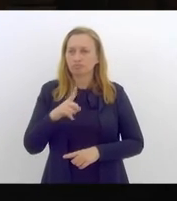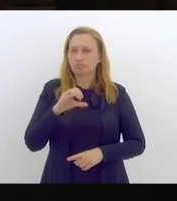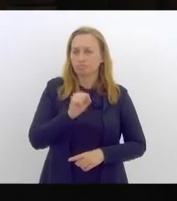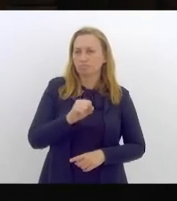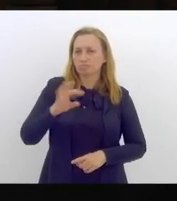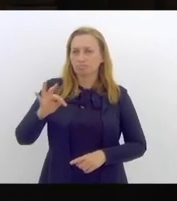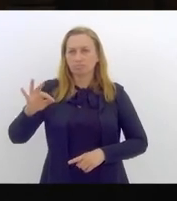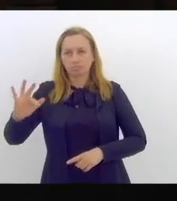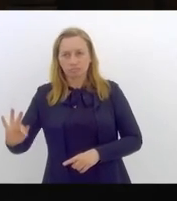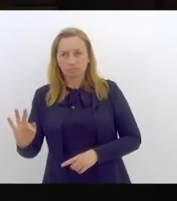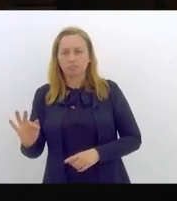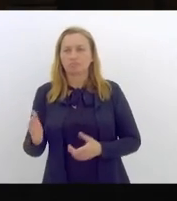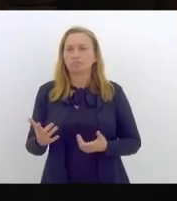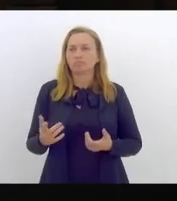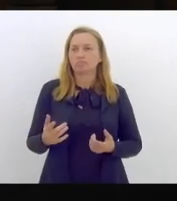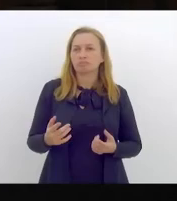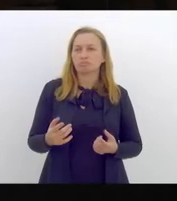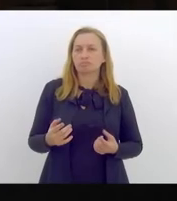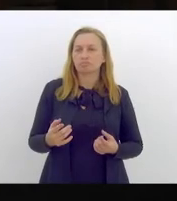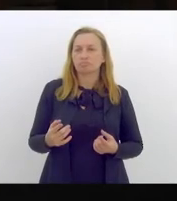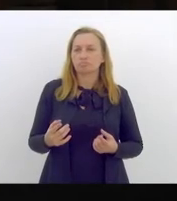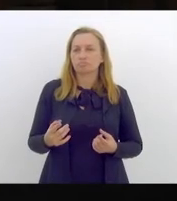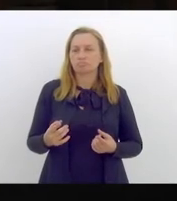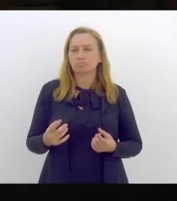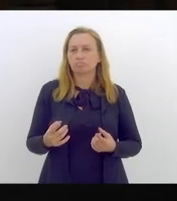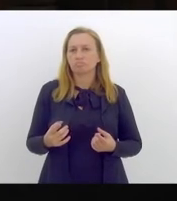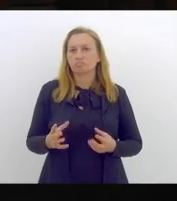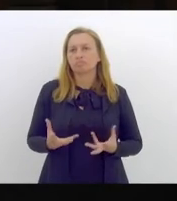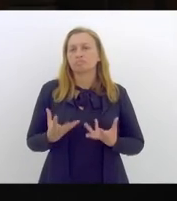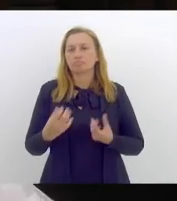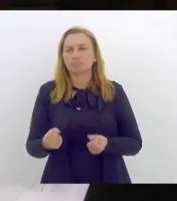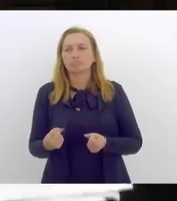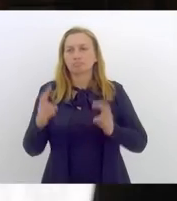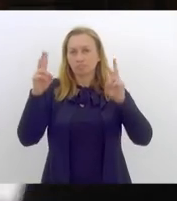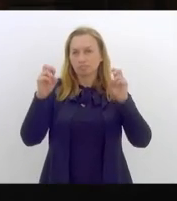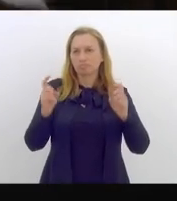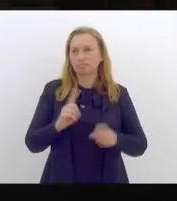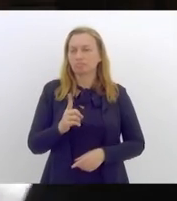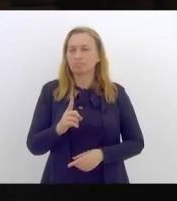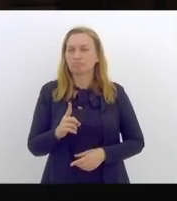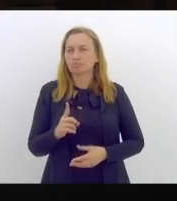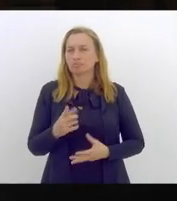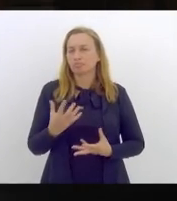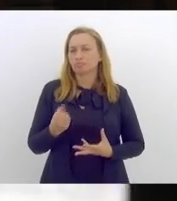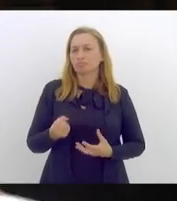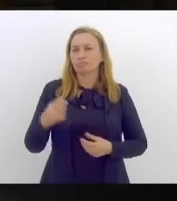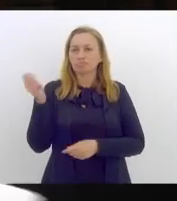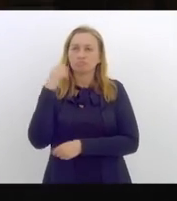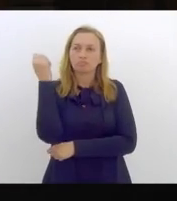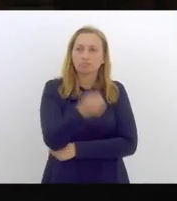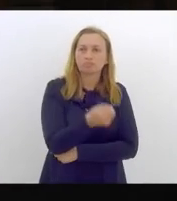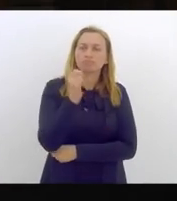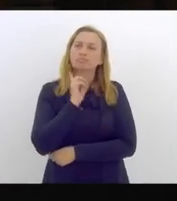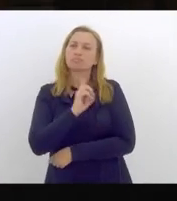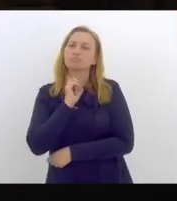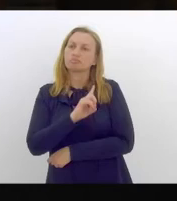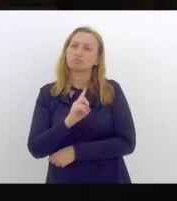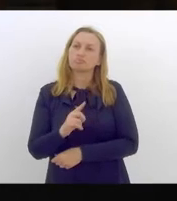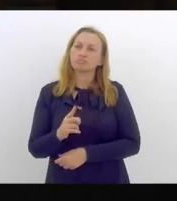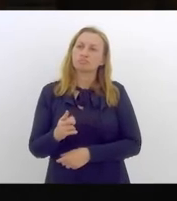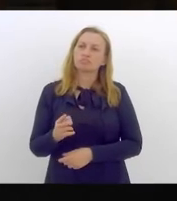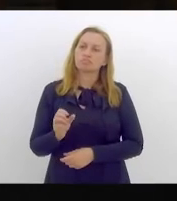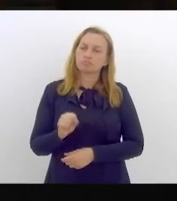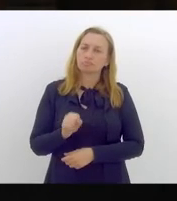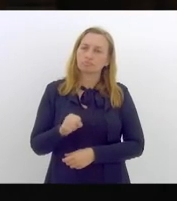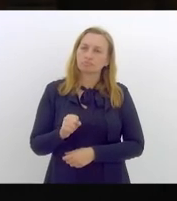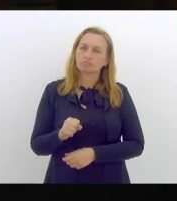STF seja a instância que resguarde essa questão, mas é inevitável dizer que Rio Grande do Sul e Minas Gerais estão, sim,